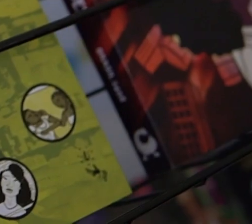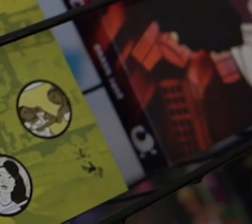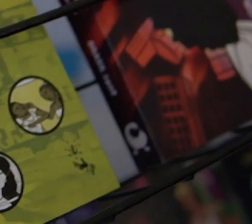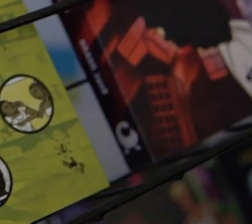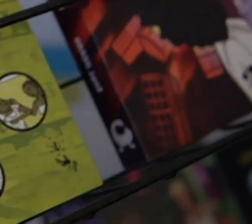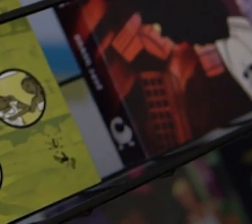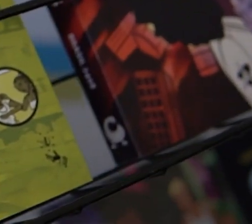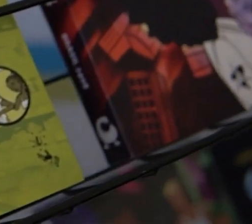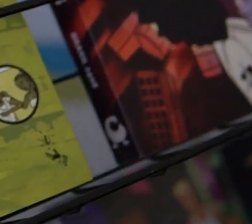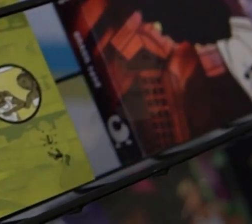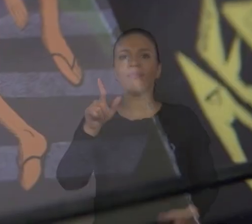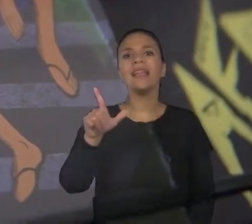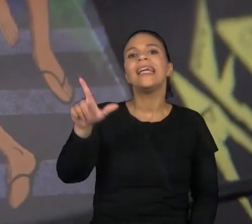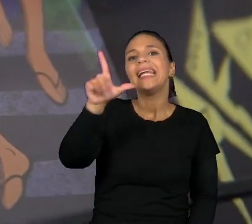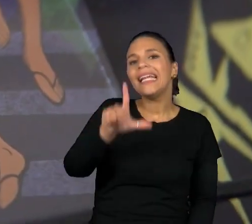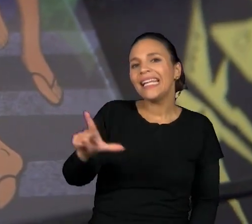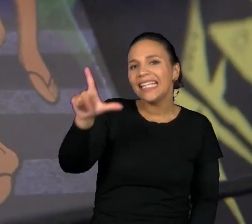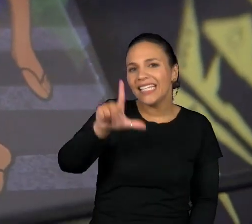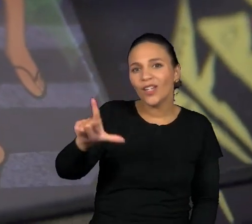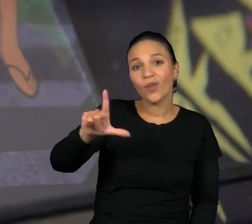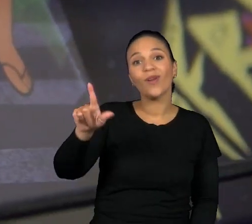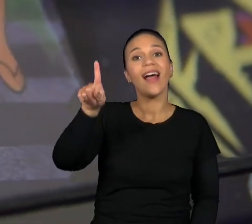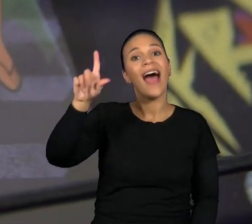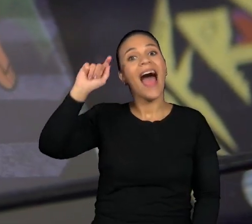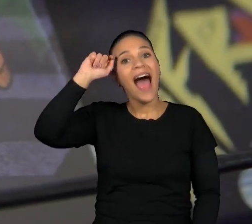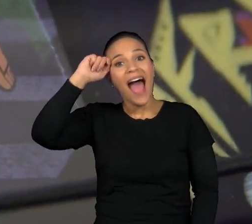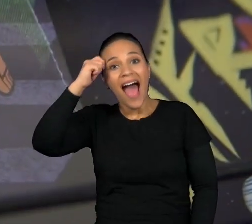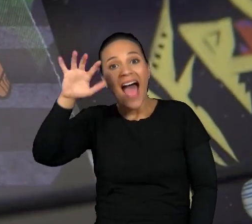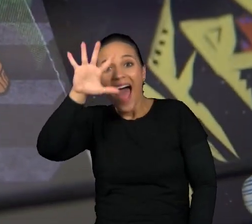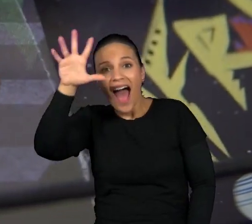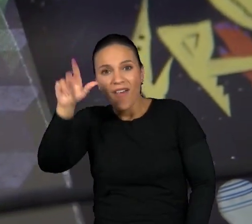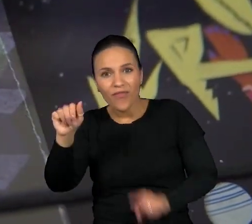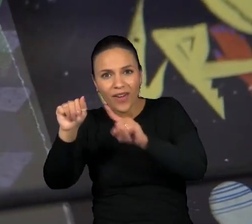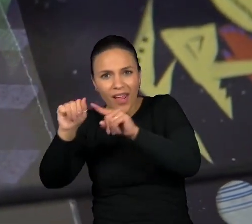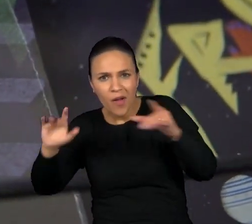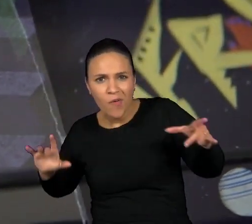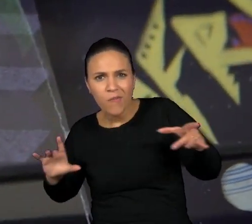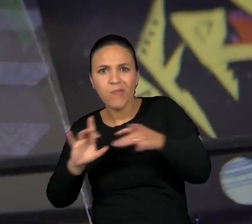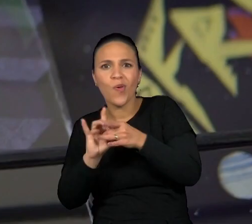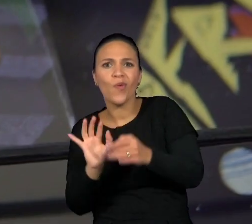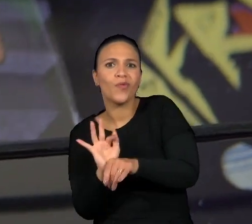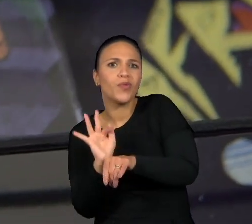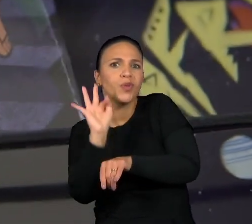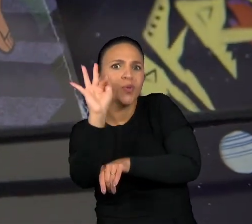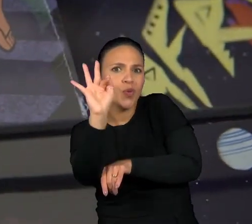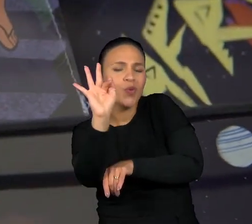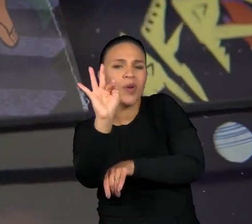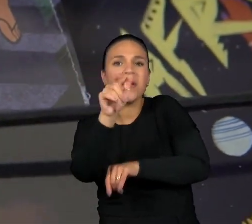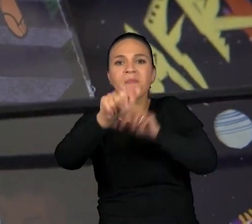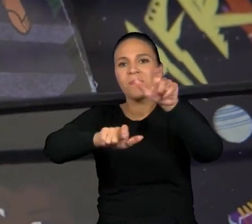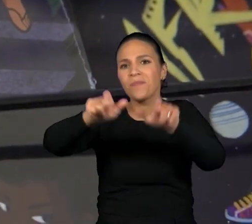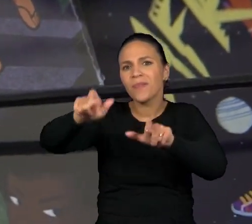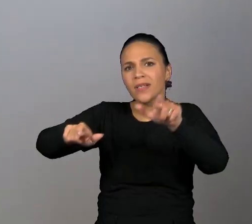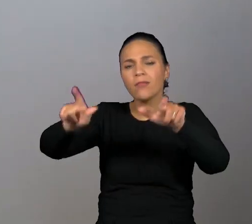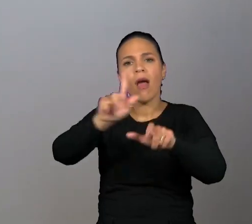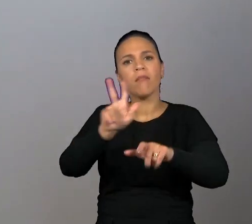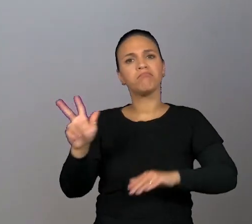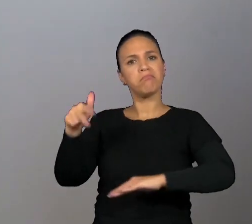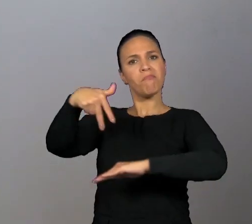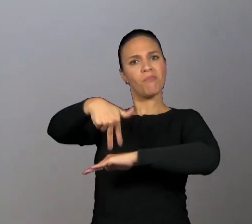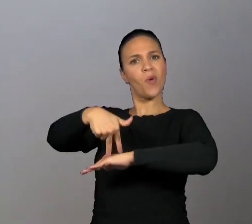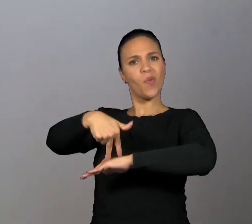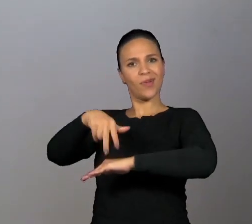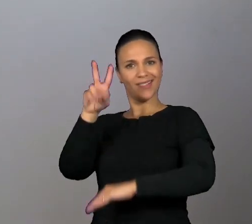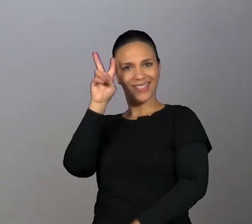Uma literatura afrofuturista, uma literatura que vai colocar os personagens negros e as pessoas negras como protagonistas da